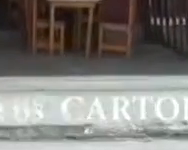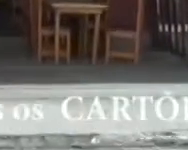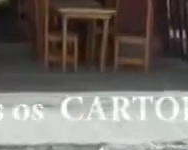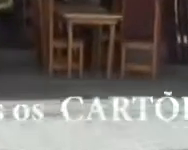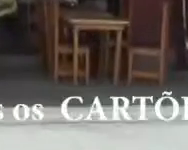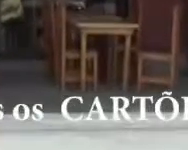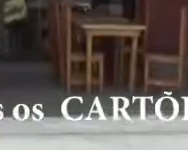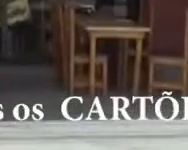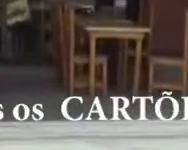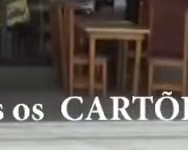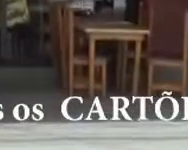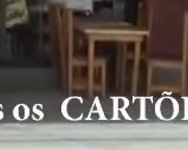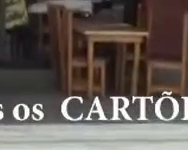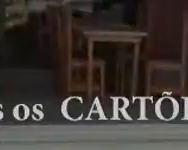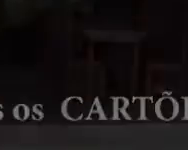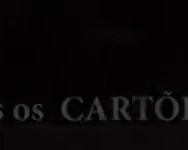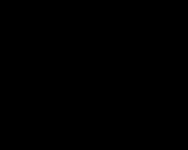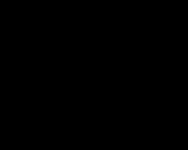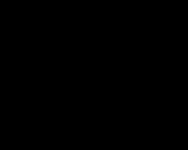Pizzaria.